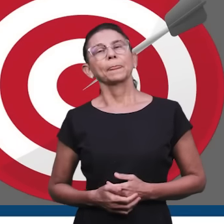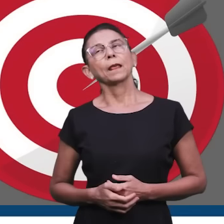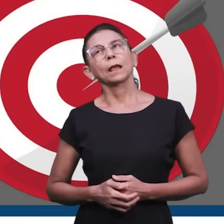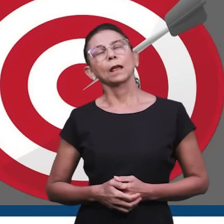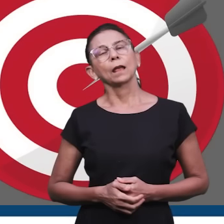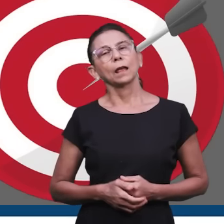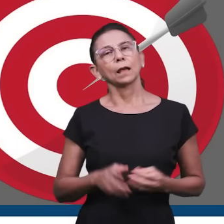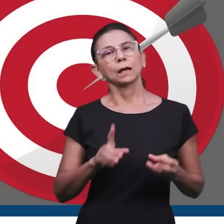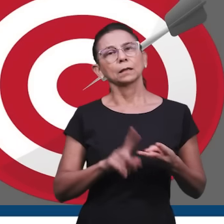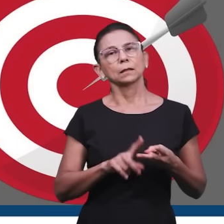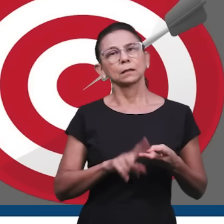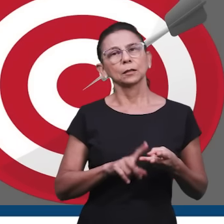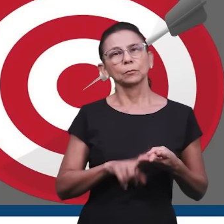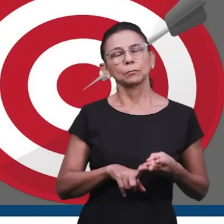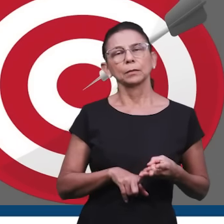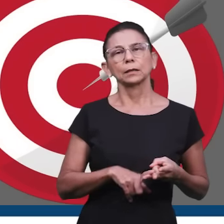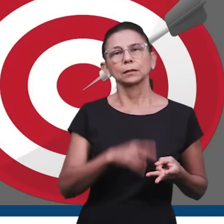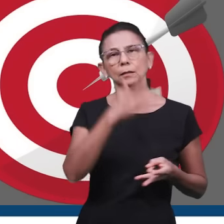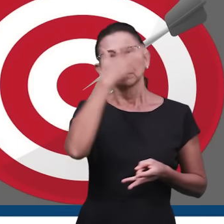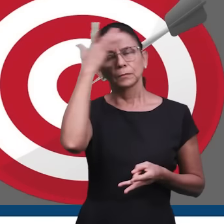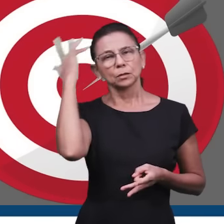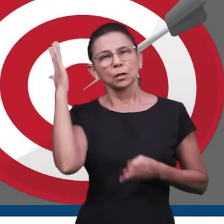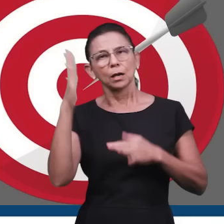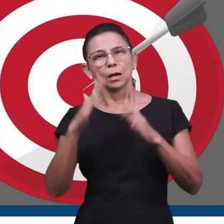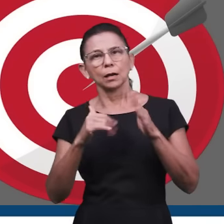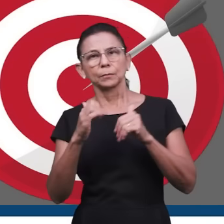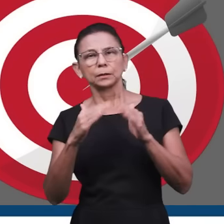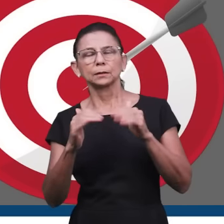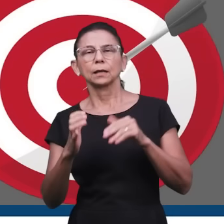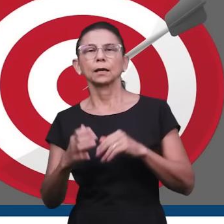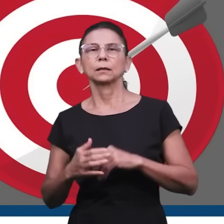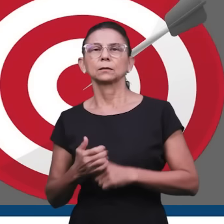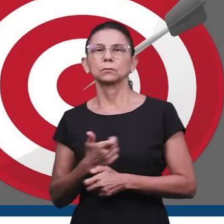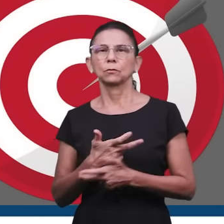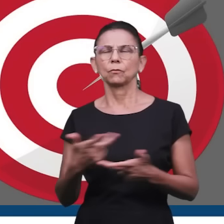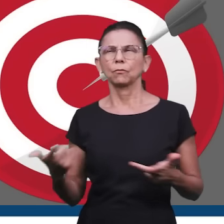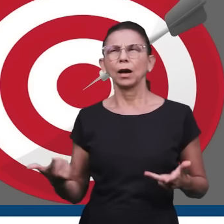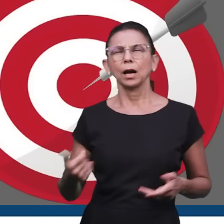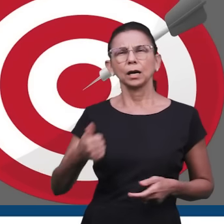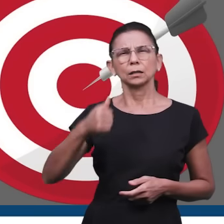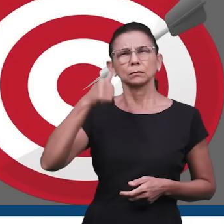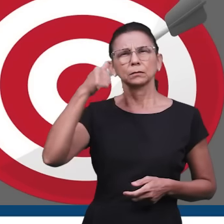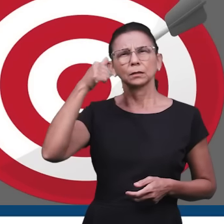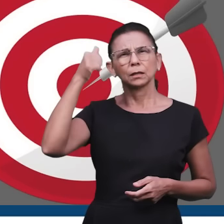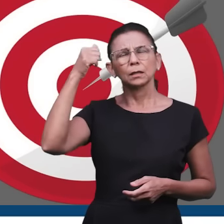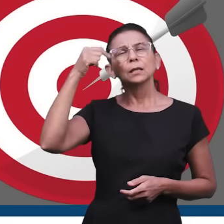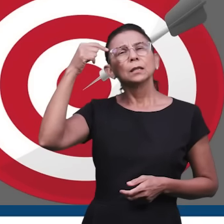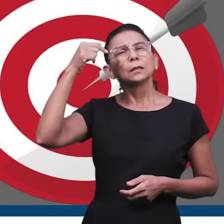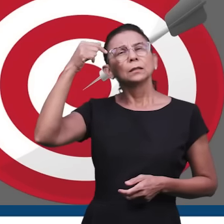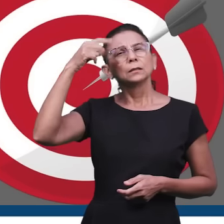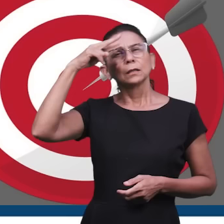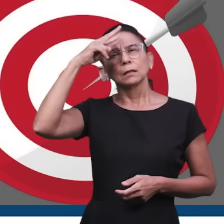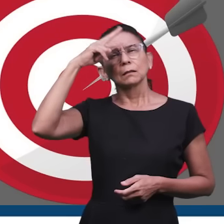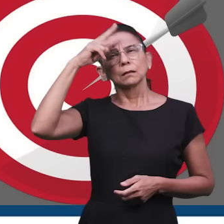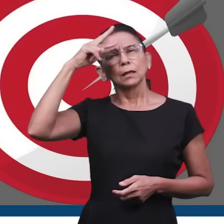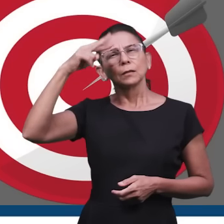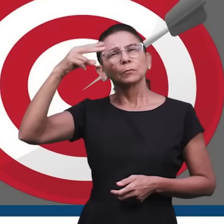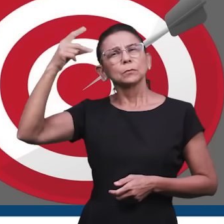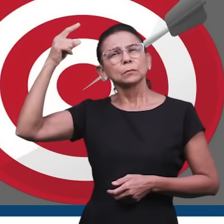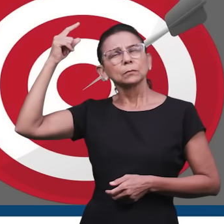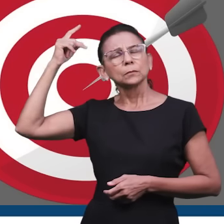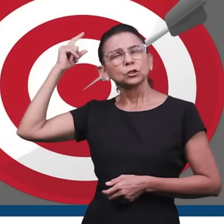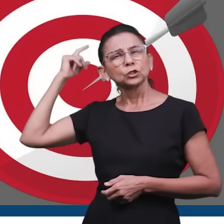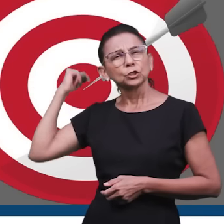habilidades. Pessoas que têm habilidades tecnológicas, habilidades em guardar fatos, são memórias antigas. Então, durante